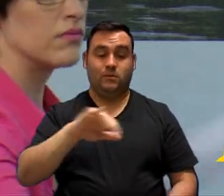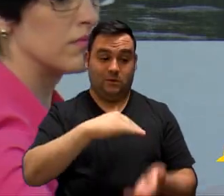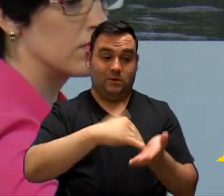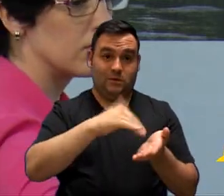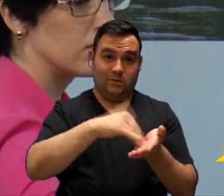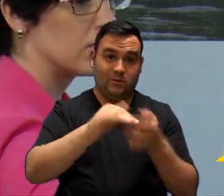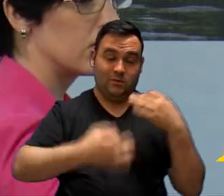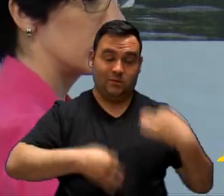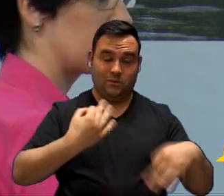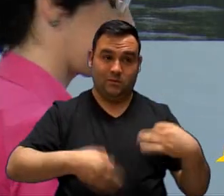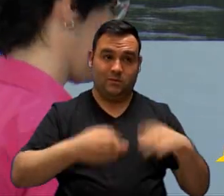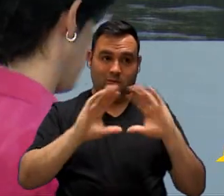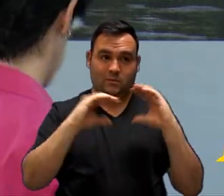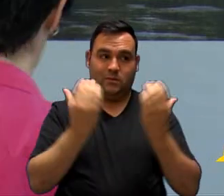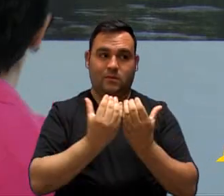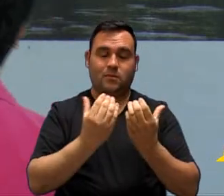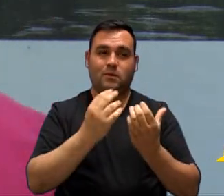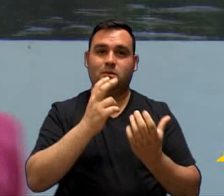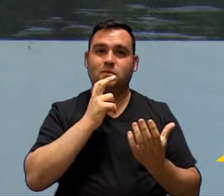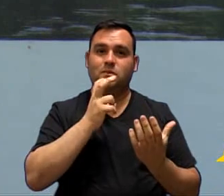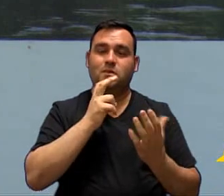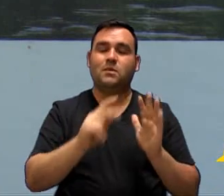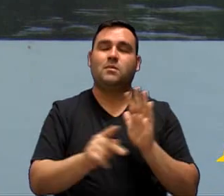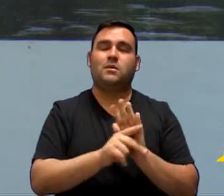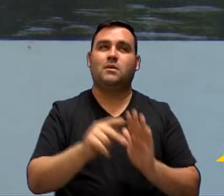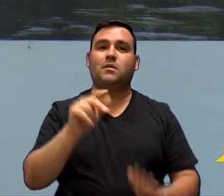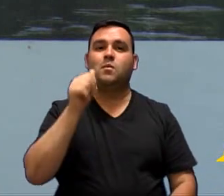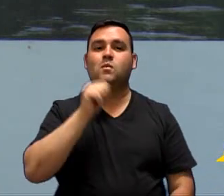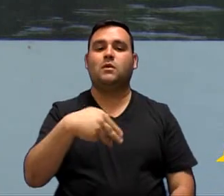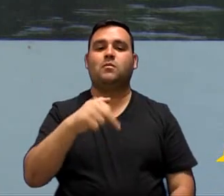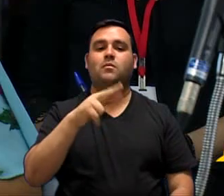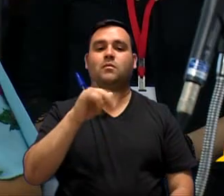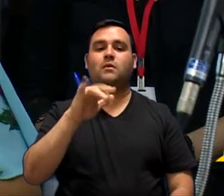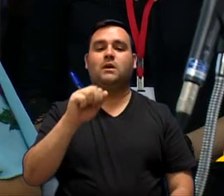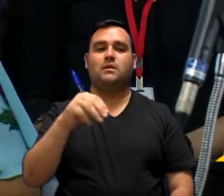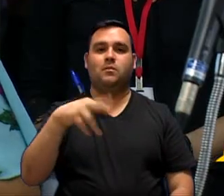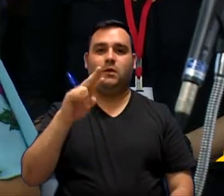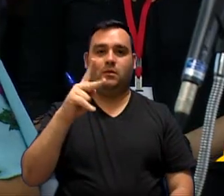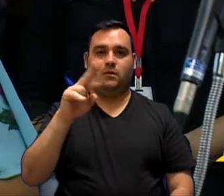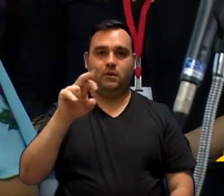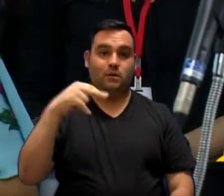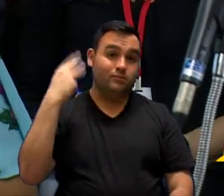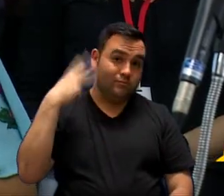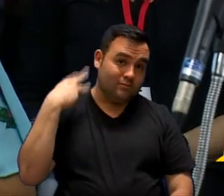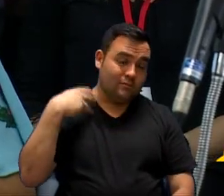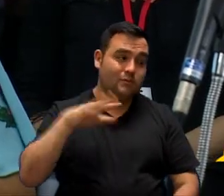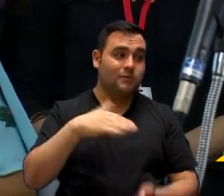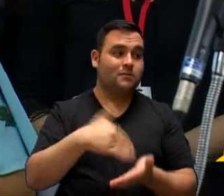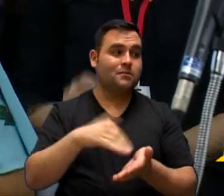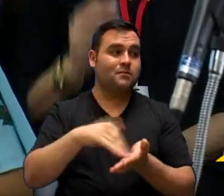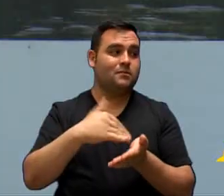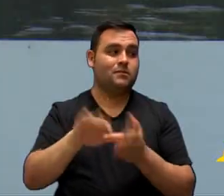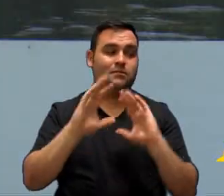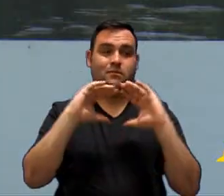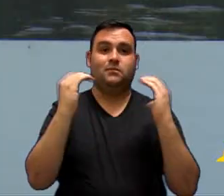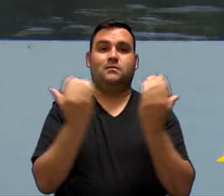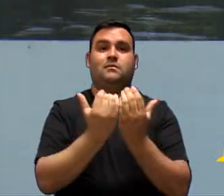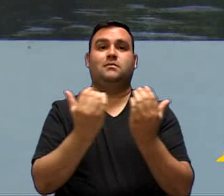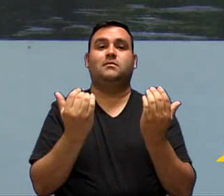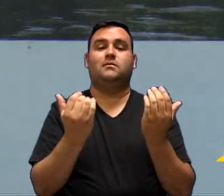secretária jurídica da Câmara Municipal de Sorocaba, doutora Márcia Pegorelli, do secretário-geral da Câmara